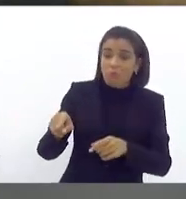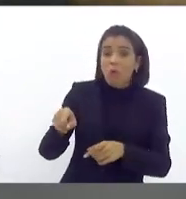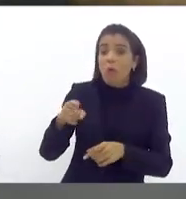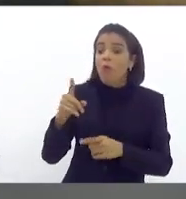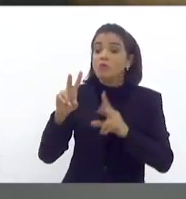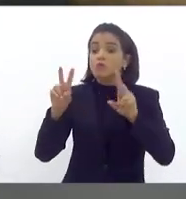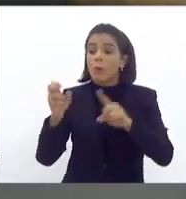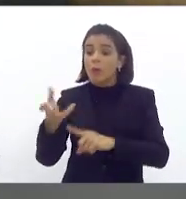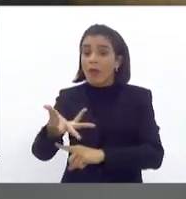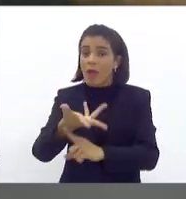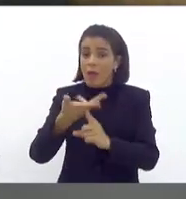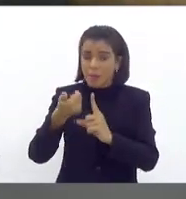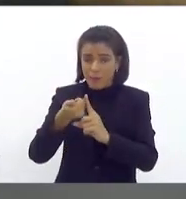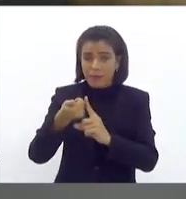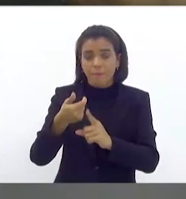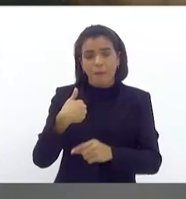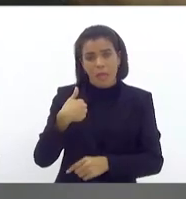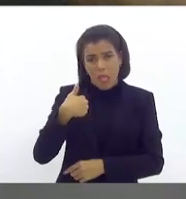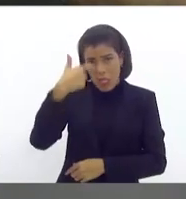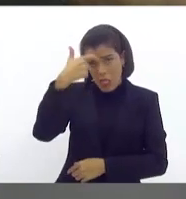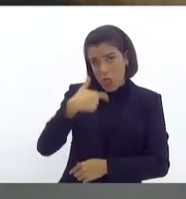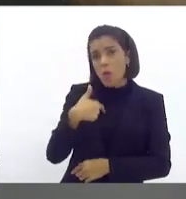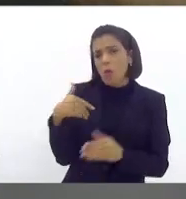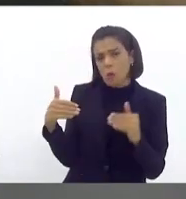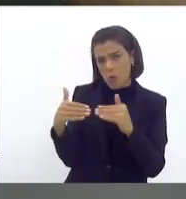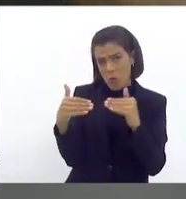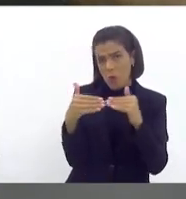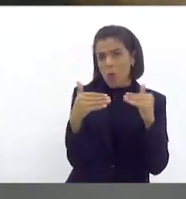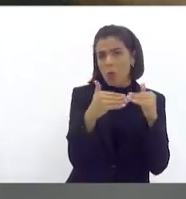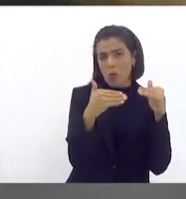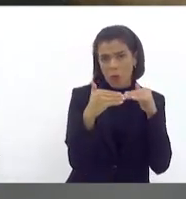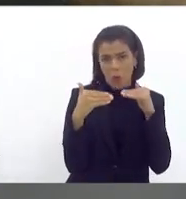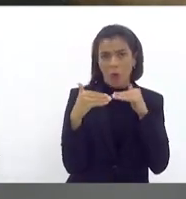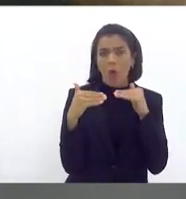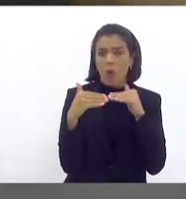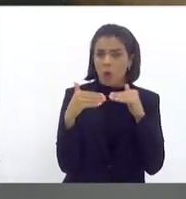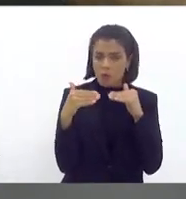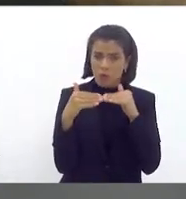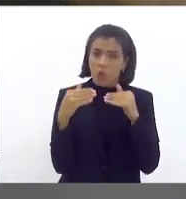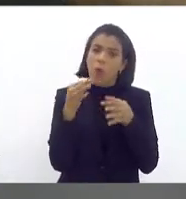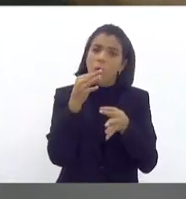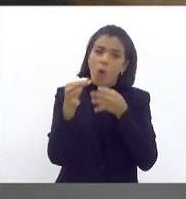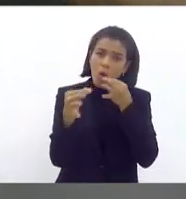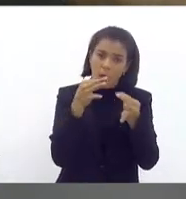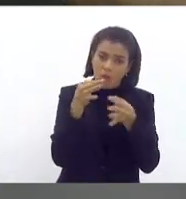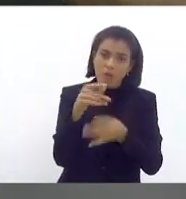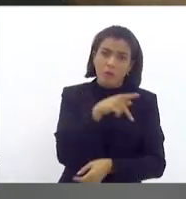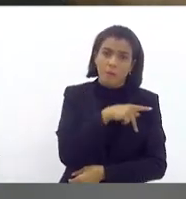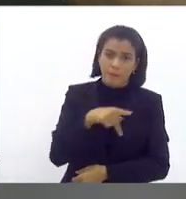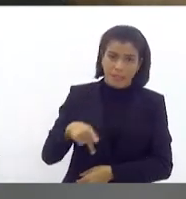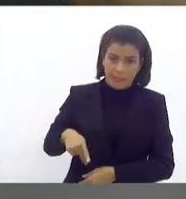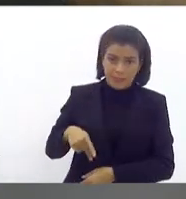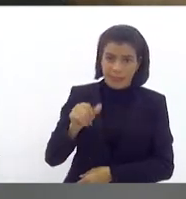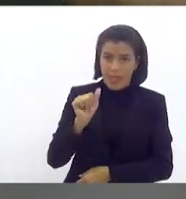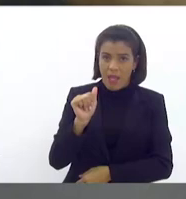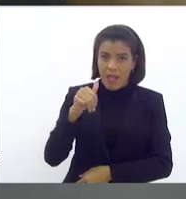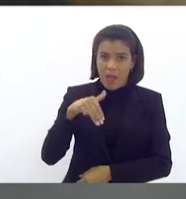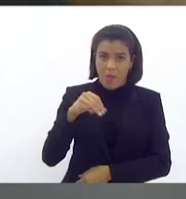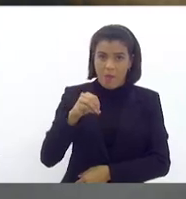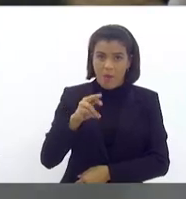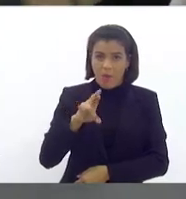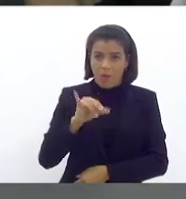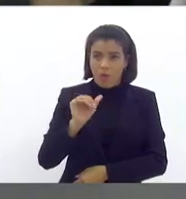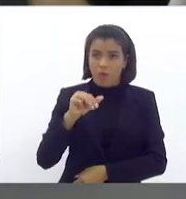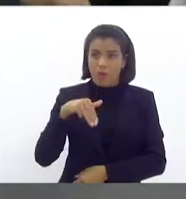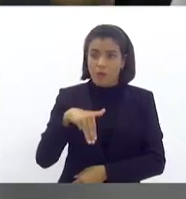ambiental. Então, eu quero dizer que eu concordo com essa observação do presidente Amorim. Agora, já